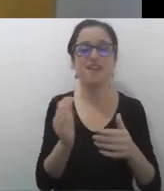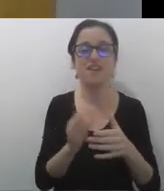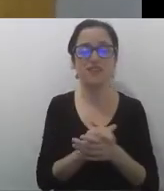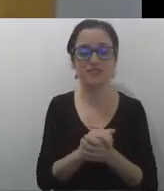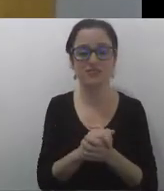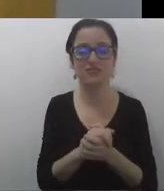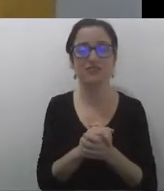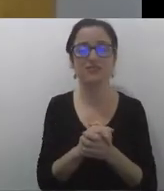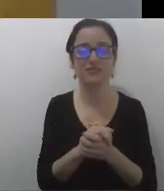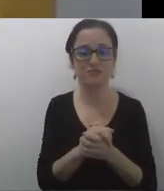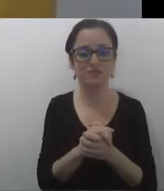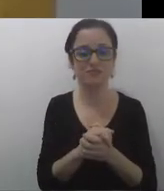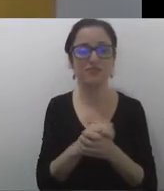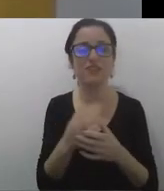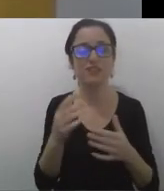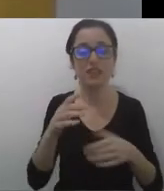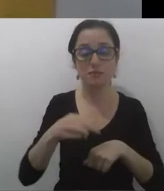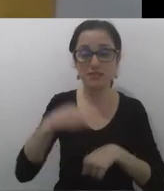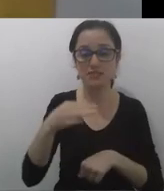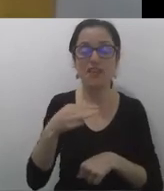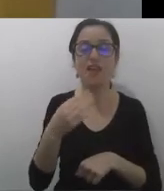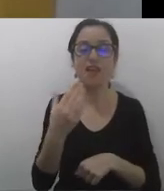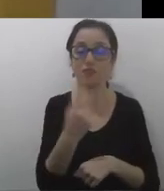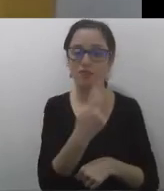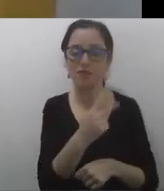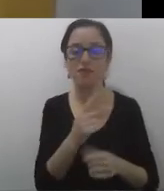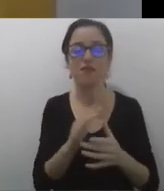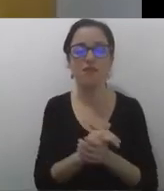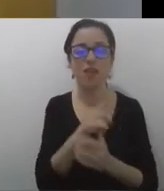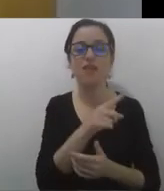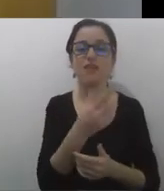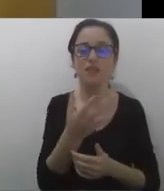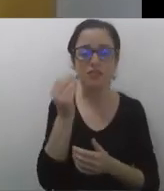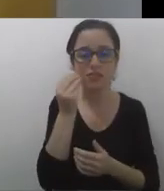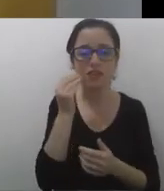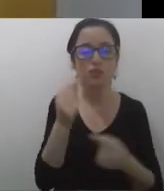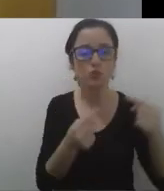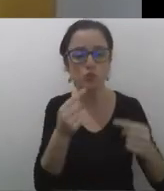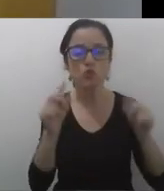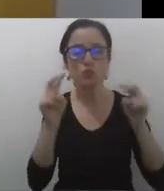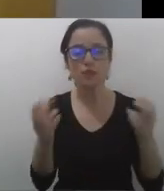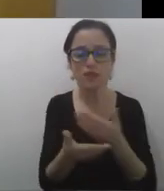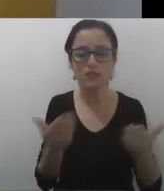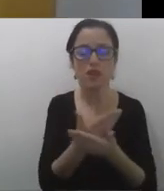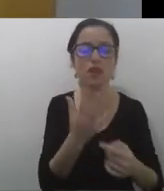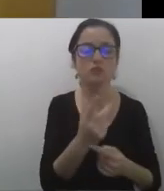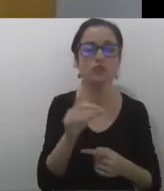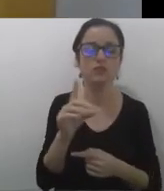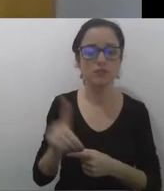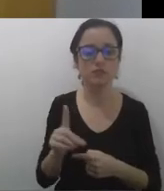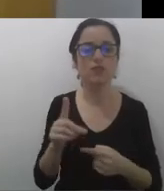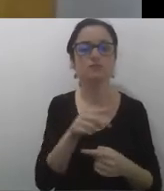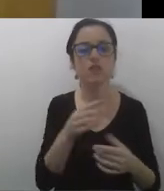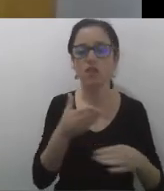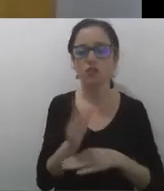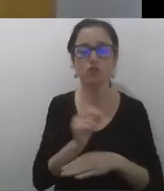Stolarski, o André, ele fez uma dissertação de mestrado em que ele tenta discutir relações de arte e design, mas ele